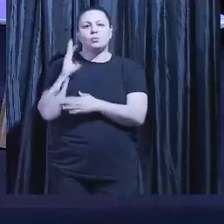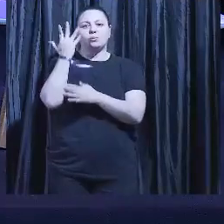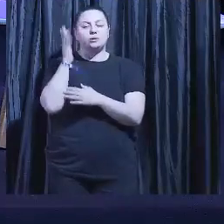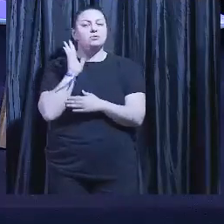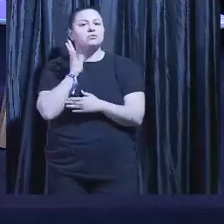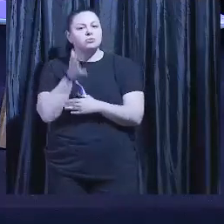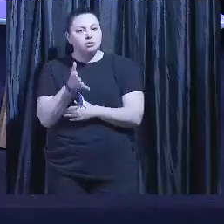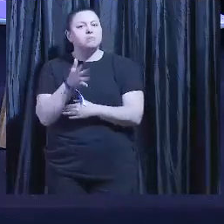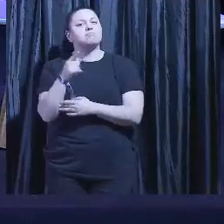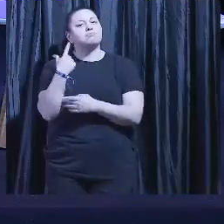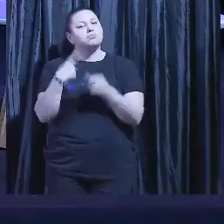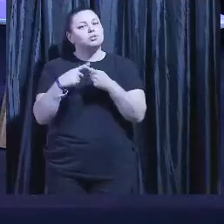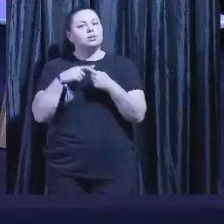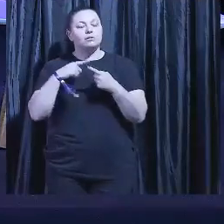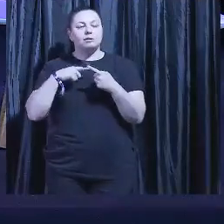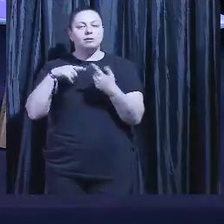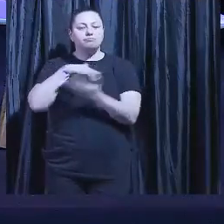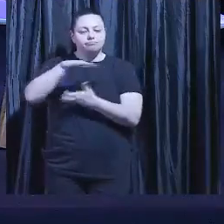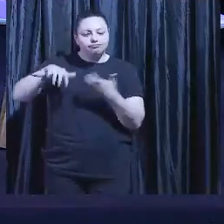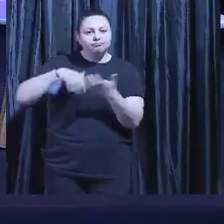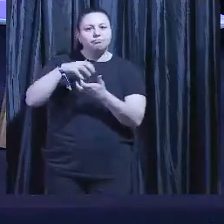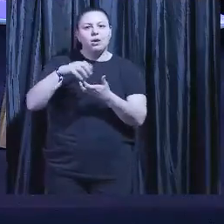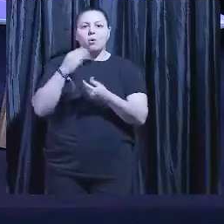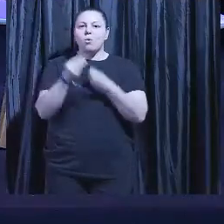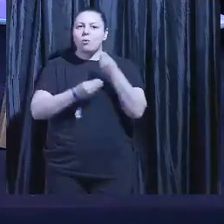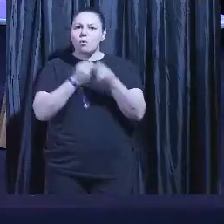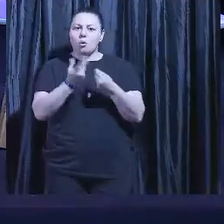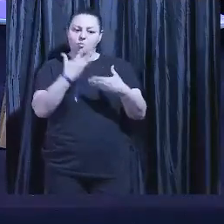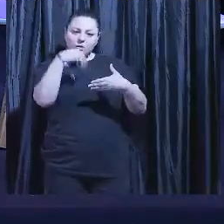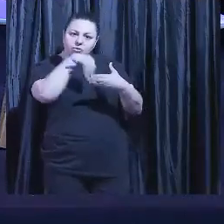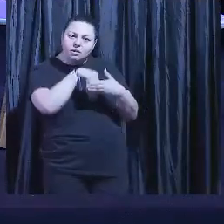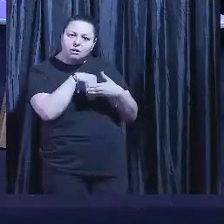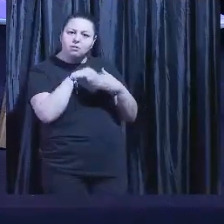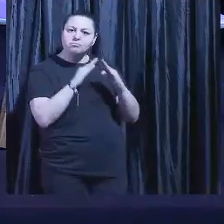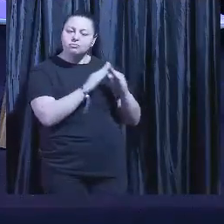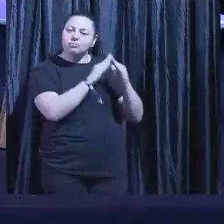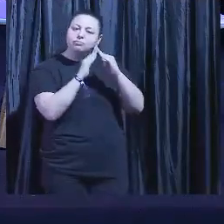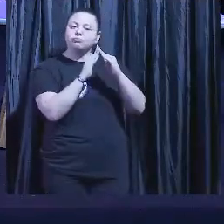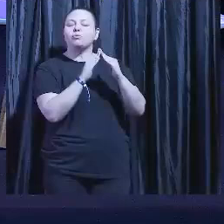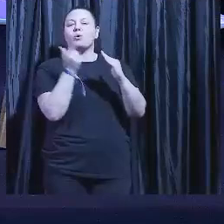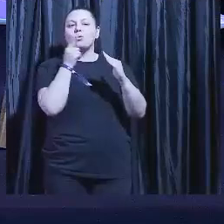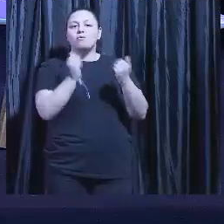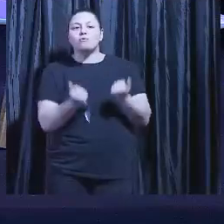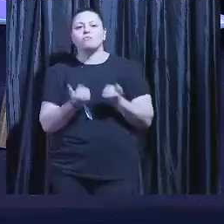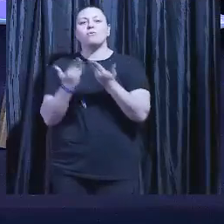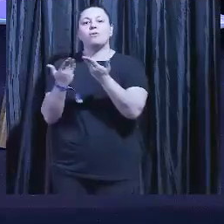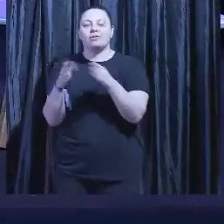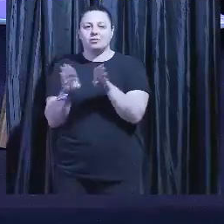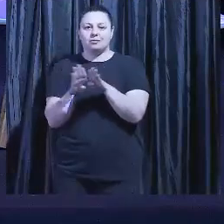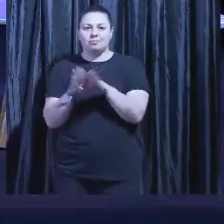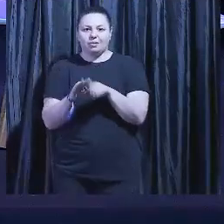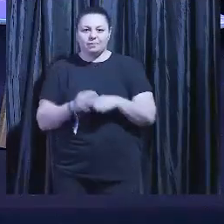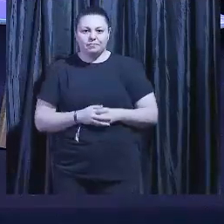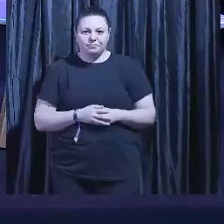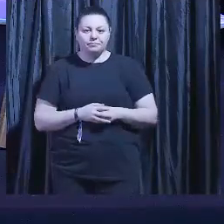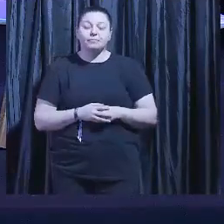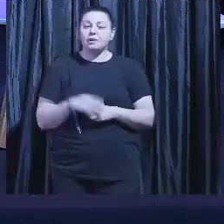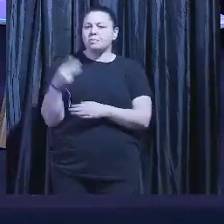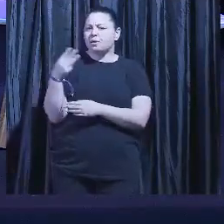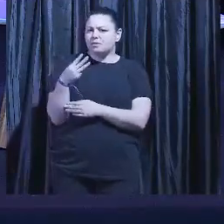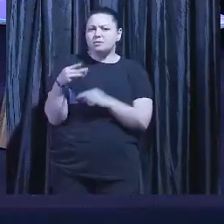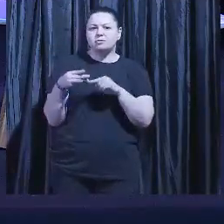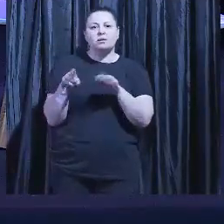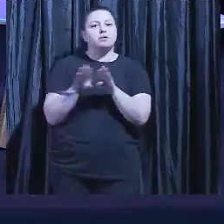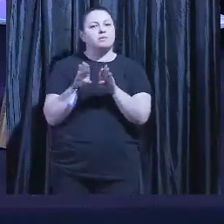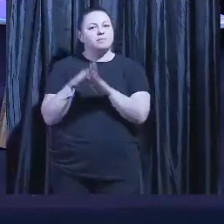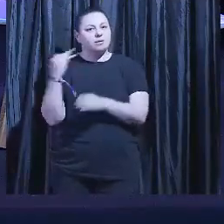que as micro-revoluções aconteçam de dentro para fora, onde a periferia se torne protagonista. E uma terceira frente de atuação, que não menos